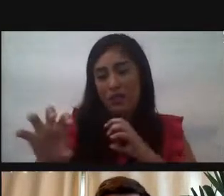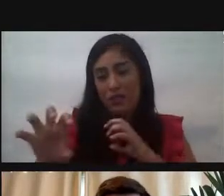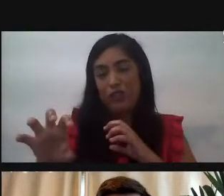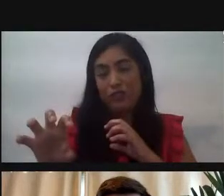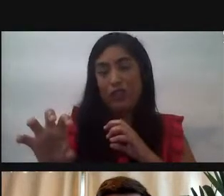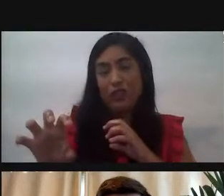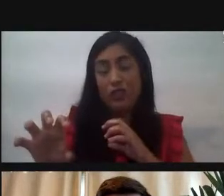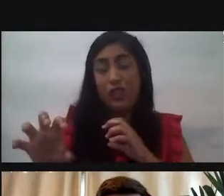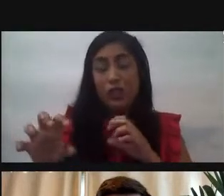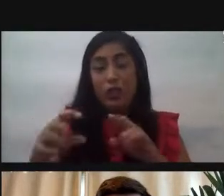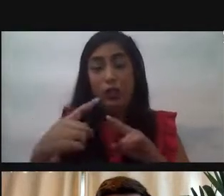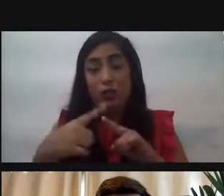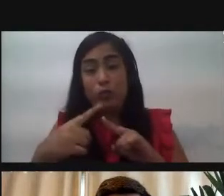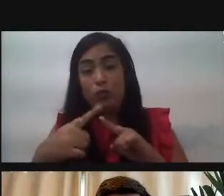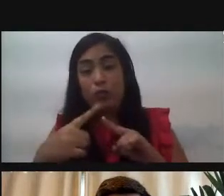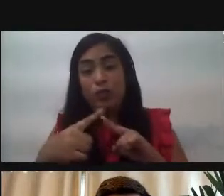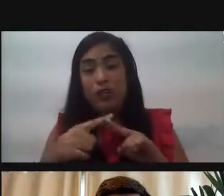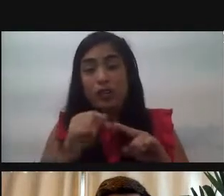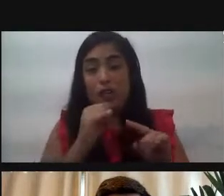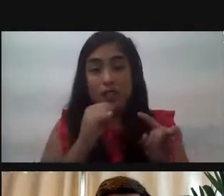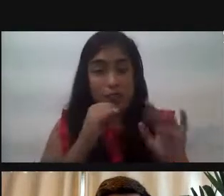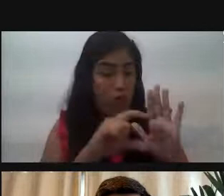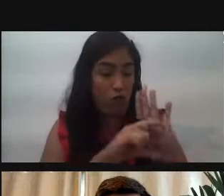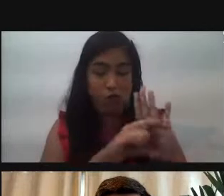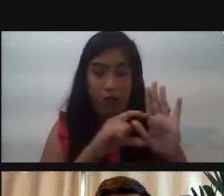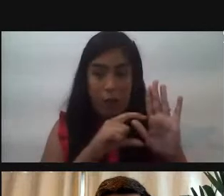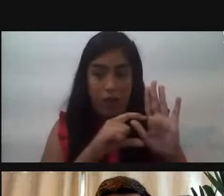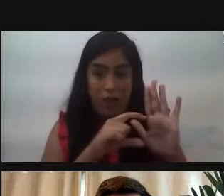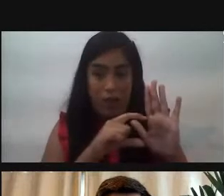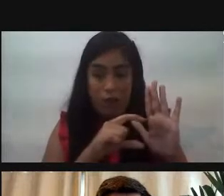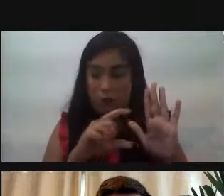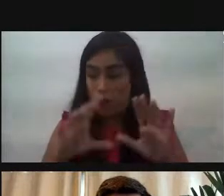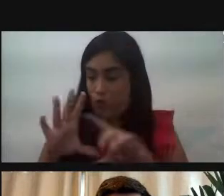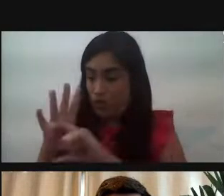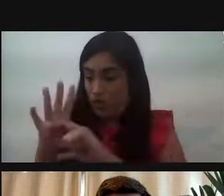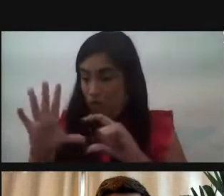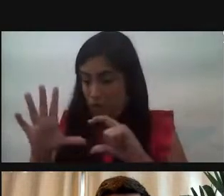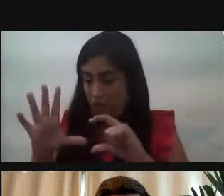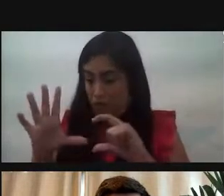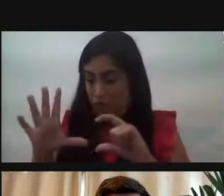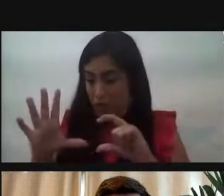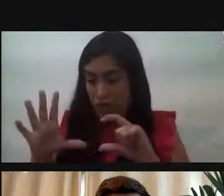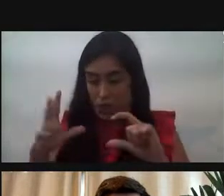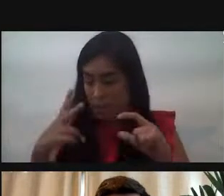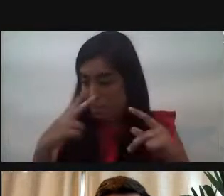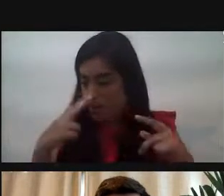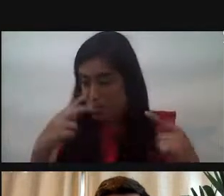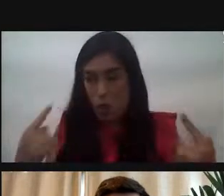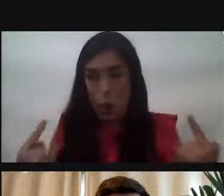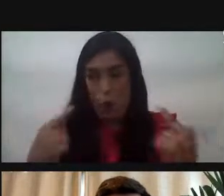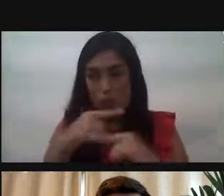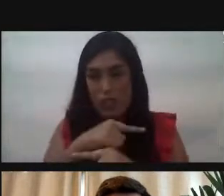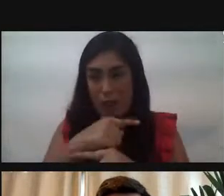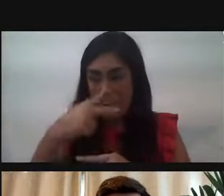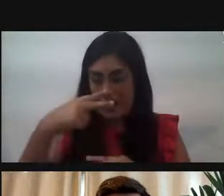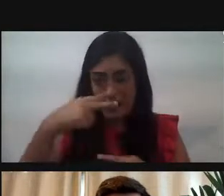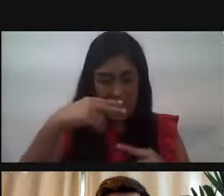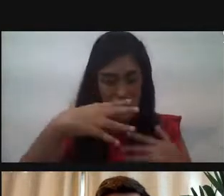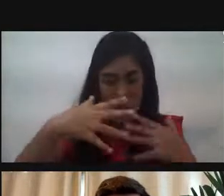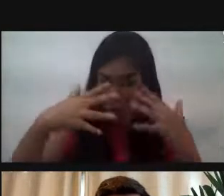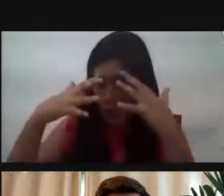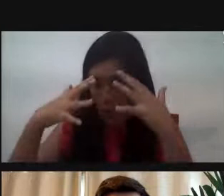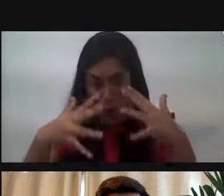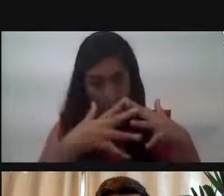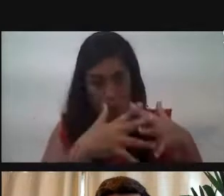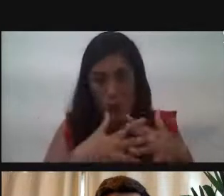no fragmento seguinte ele vai dizer a mesma coisa, só que o contrário, enfim, dentro dessa confusão e desses intervalos